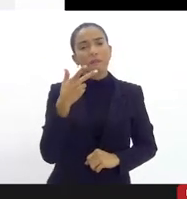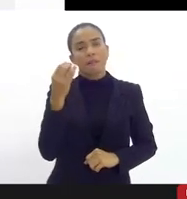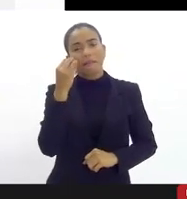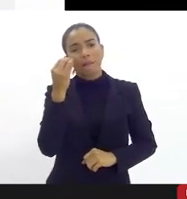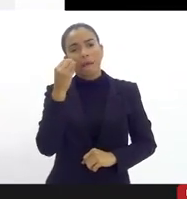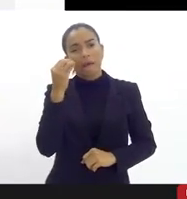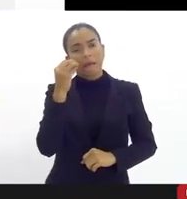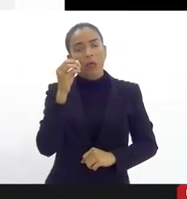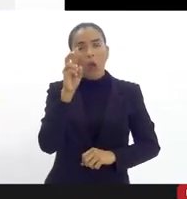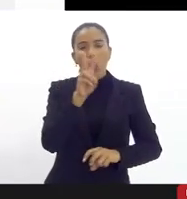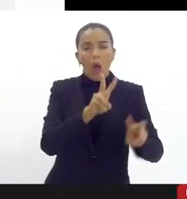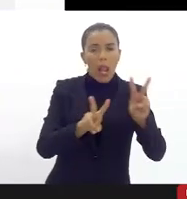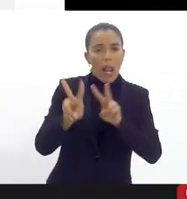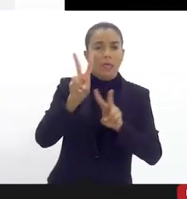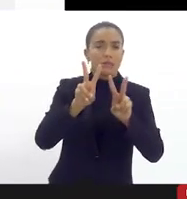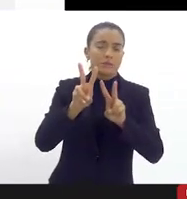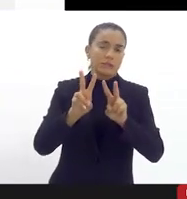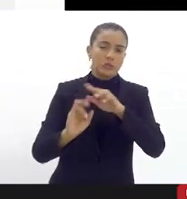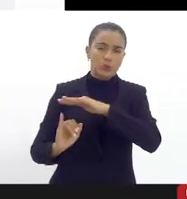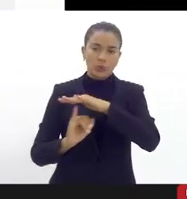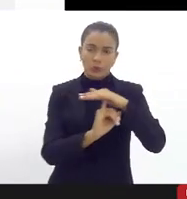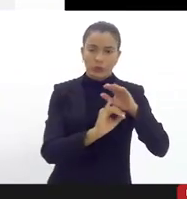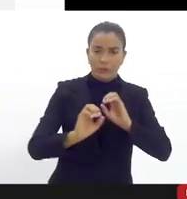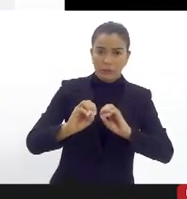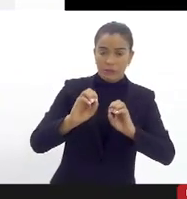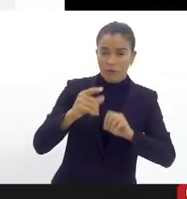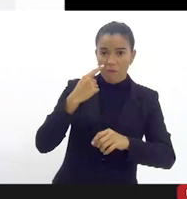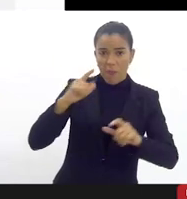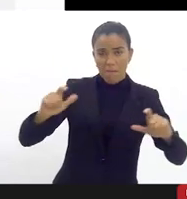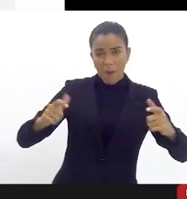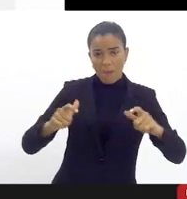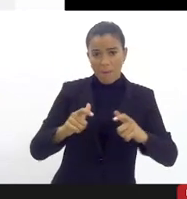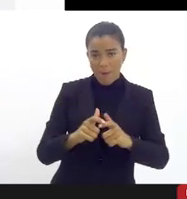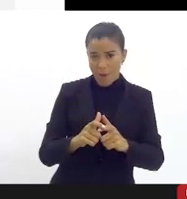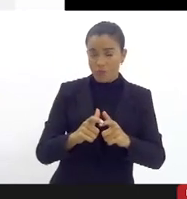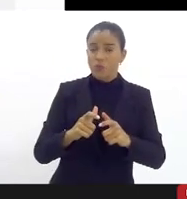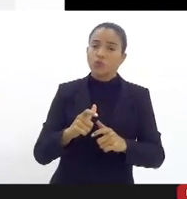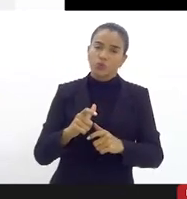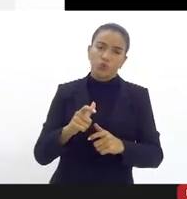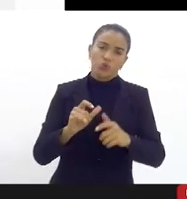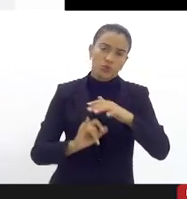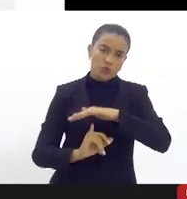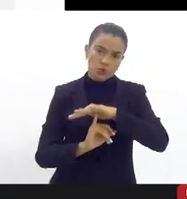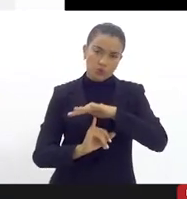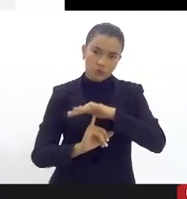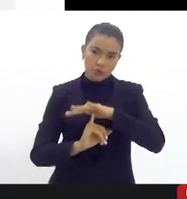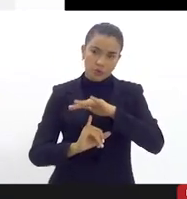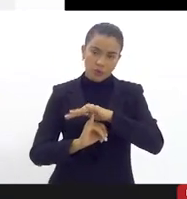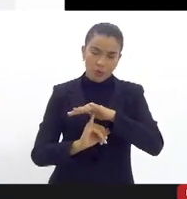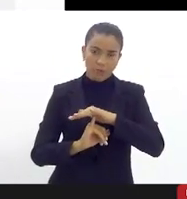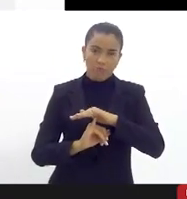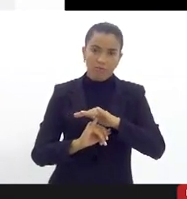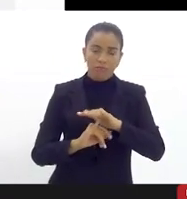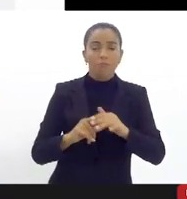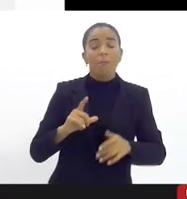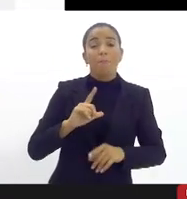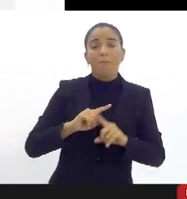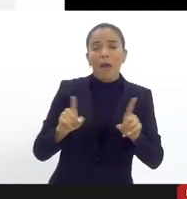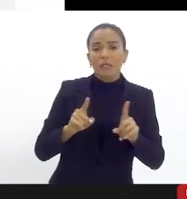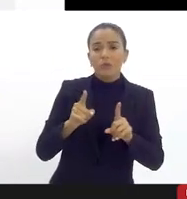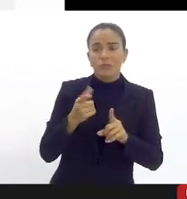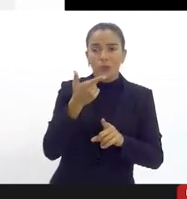olhar para as instituições de ensino então a gente viu que diminui o número de instituições então ali já é um indício de concentração mas quando a gente